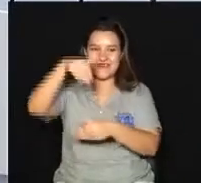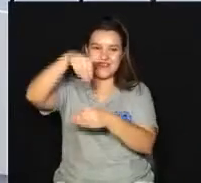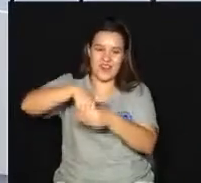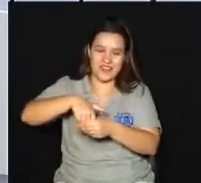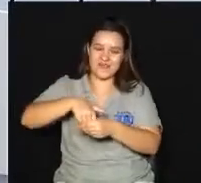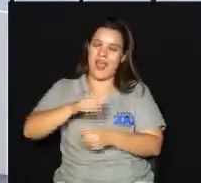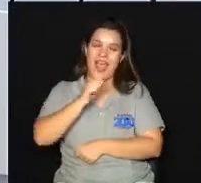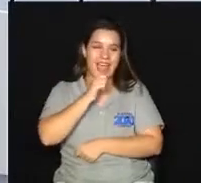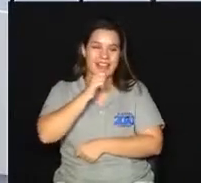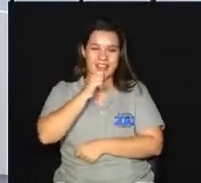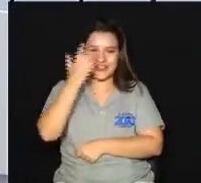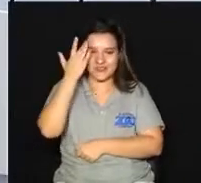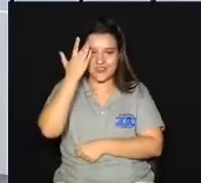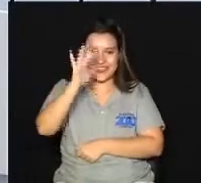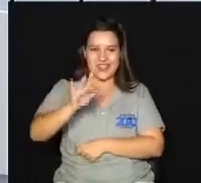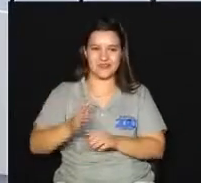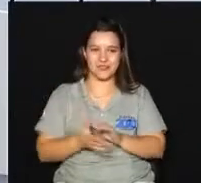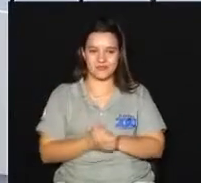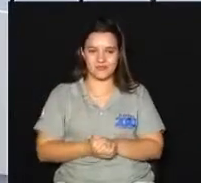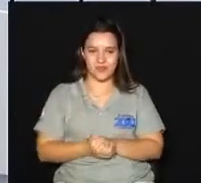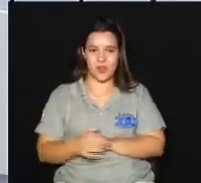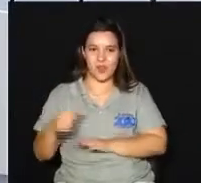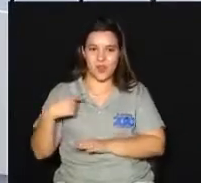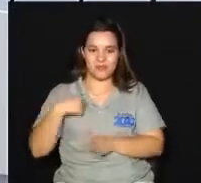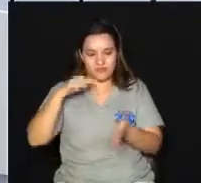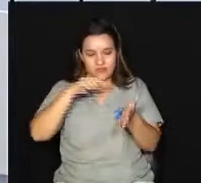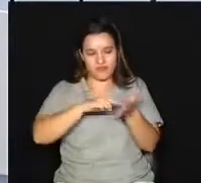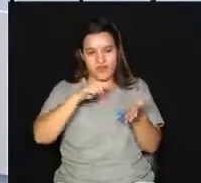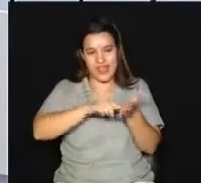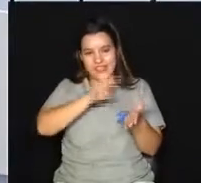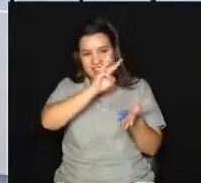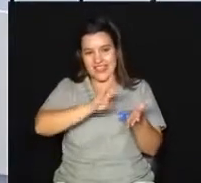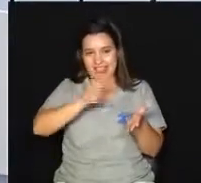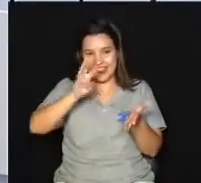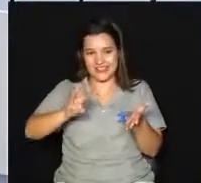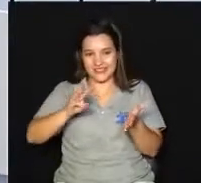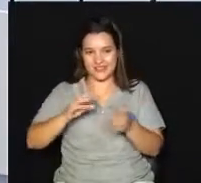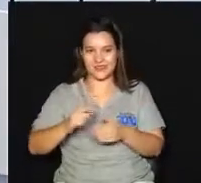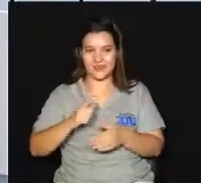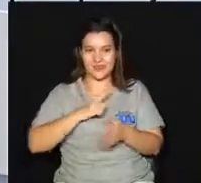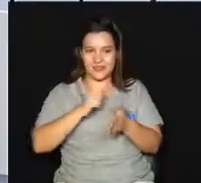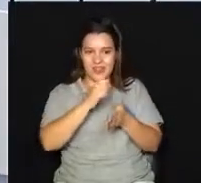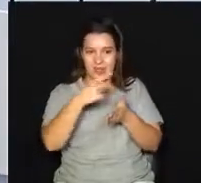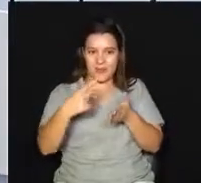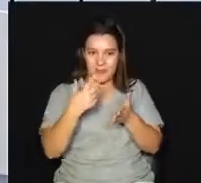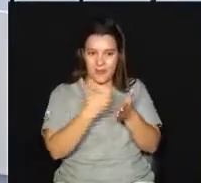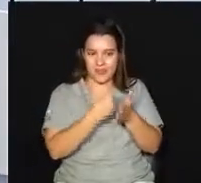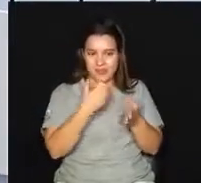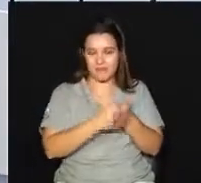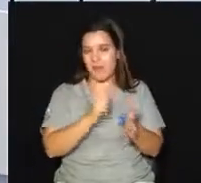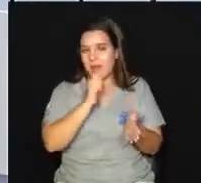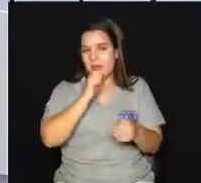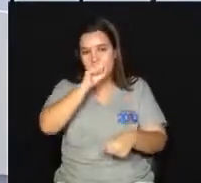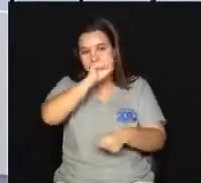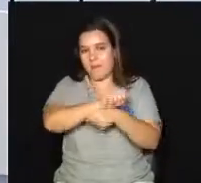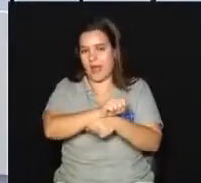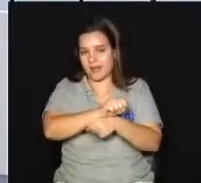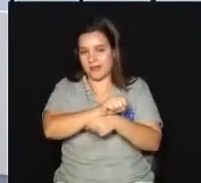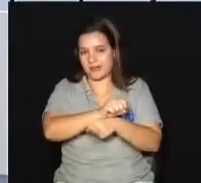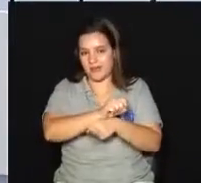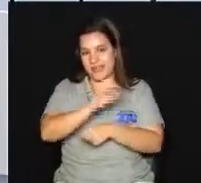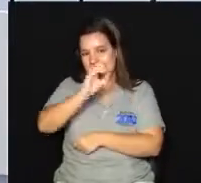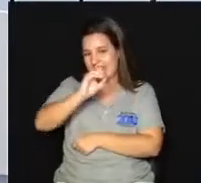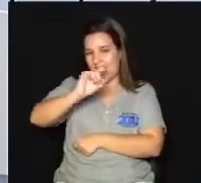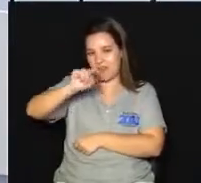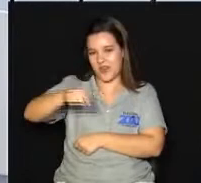eleição. Nós estamos tentando atualizar aqui o site do TSE, o aplicativo, mas continua, por enquanto,